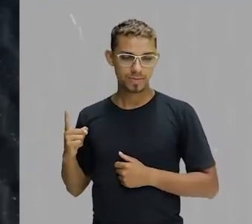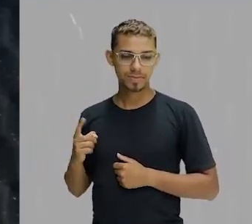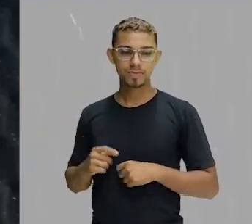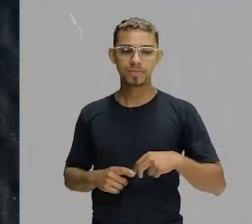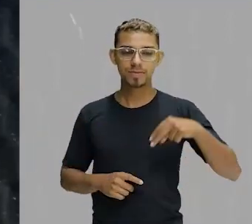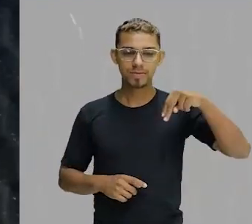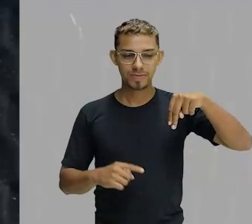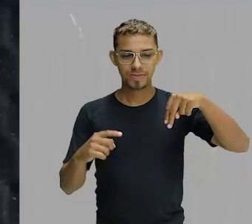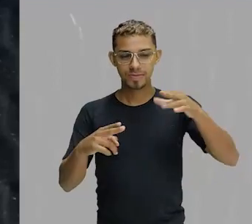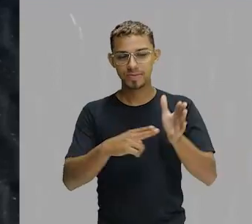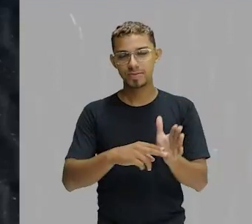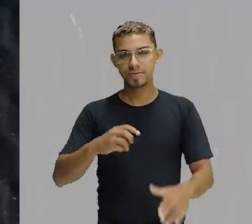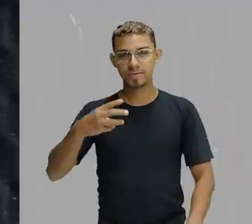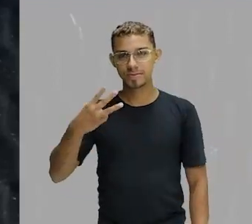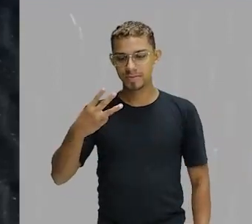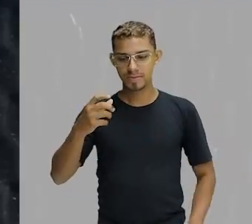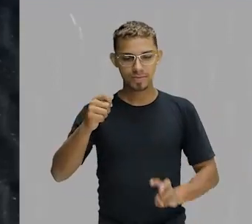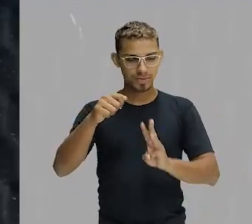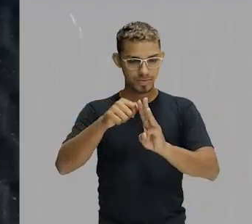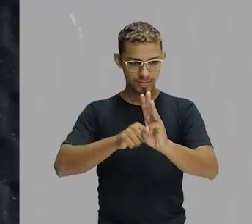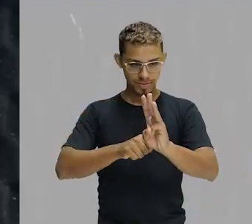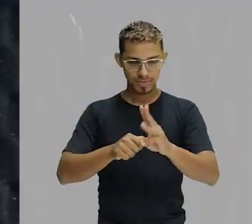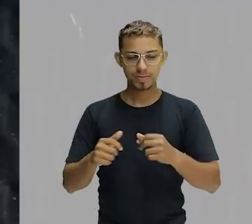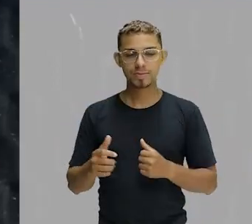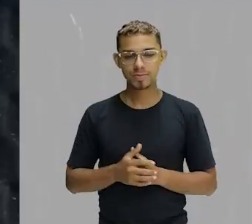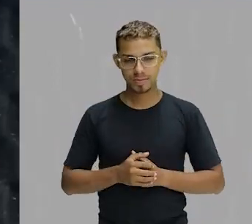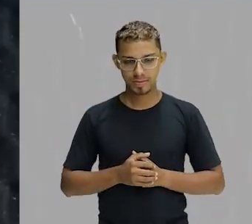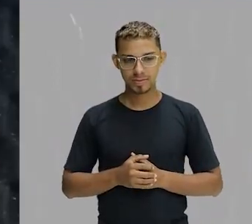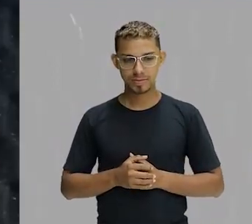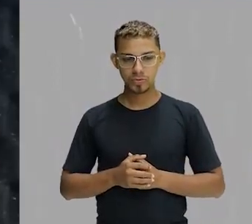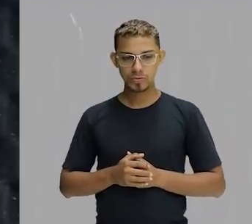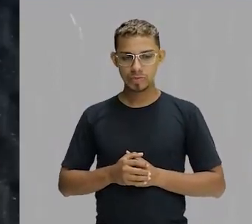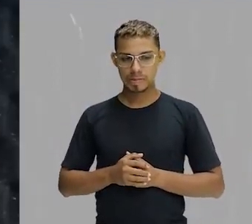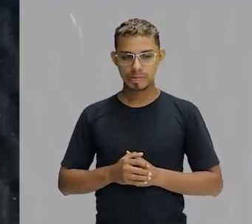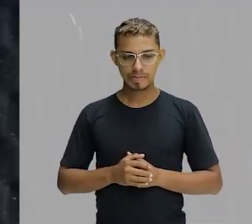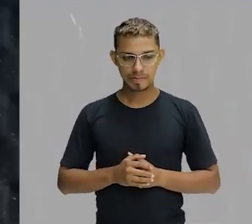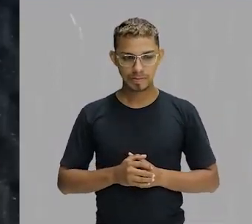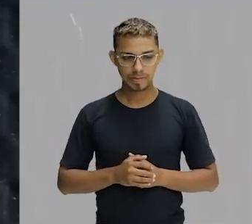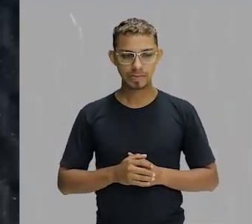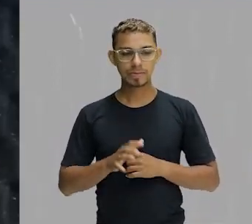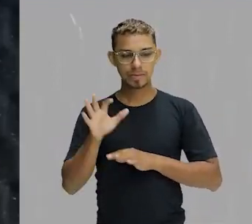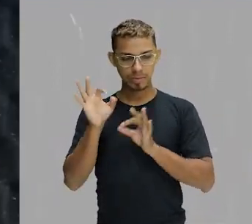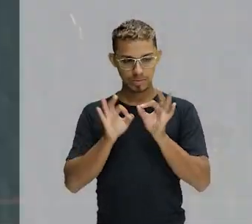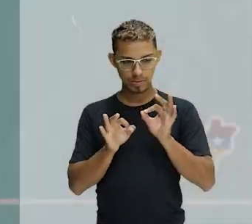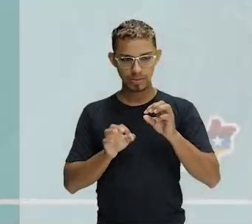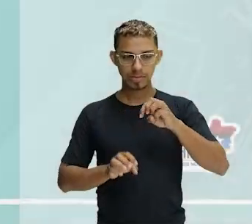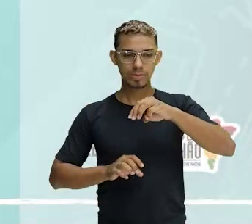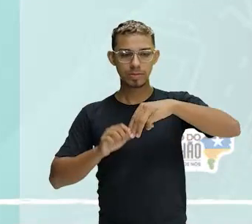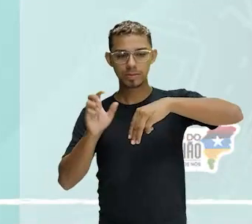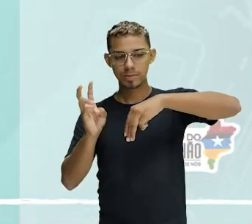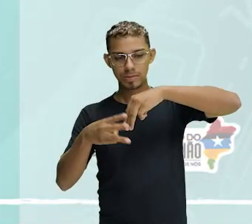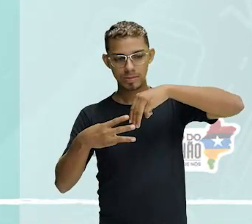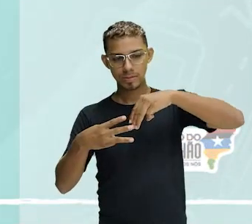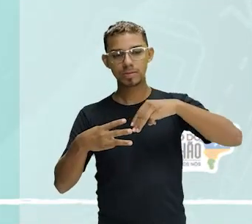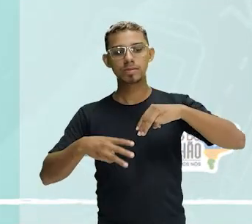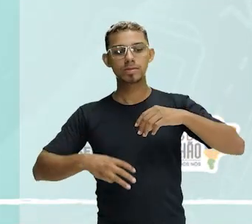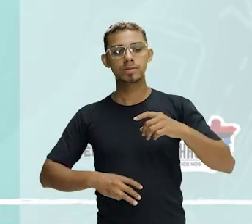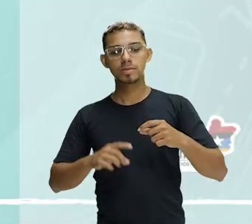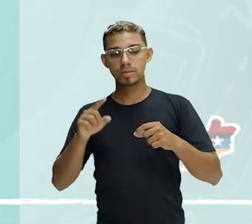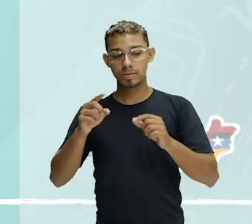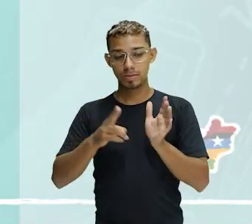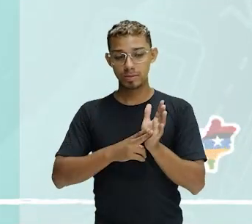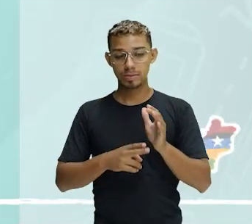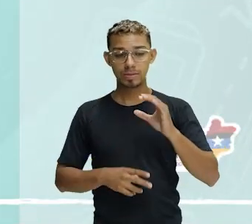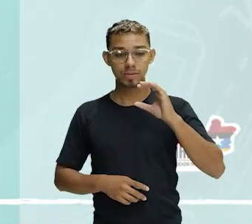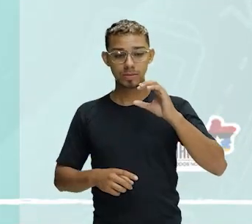falou após 3 meses, portanto, o nosso N é igual a 3. A fórmula M3 é igual a C que